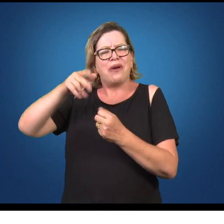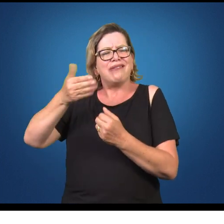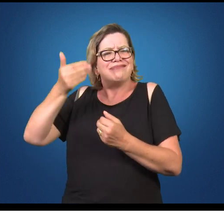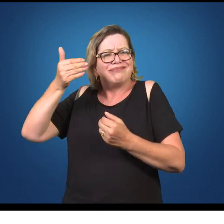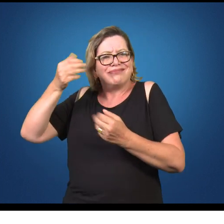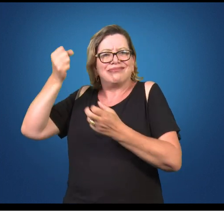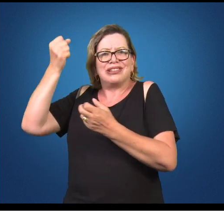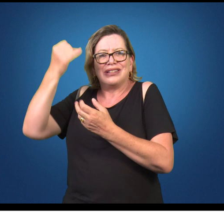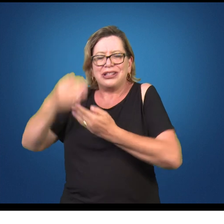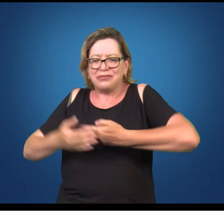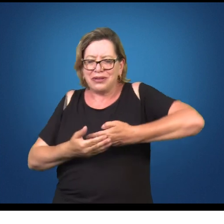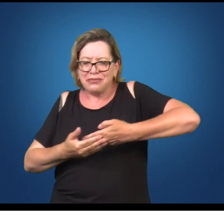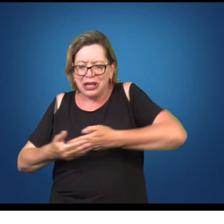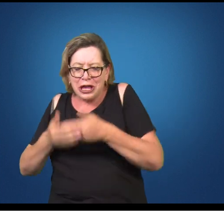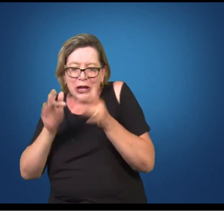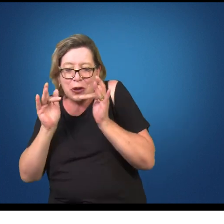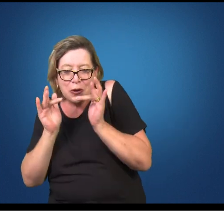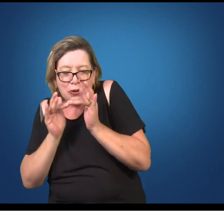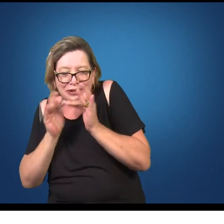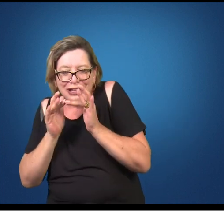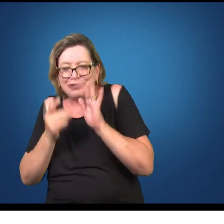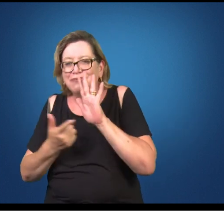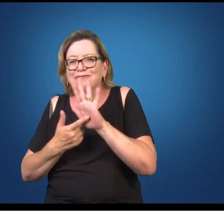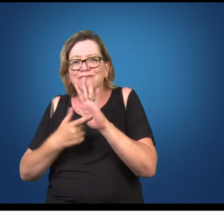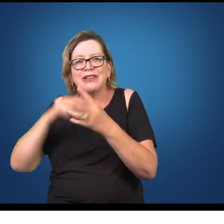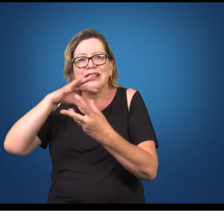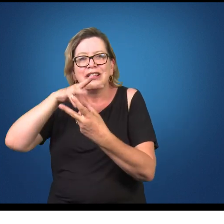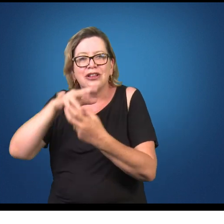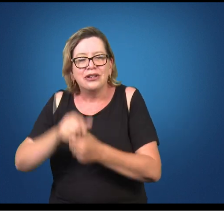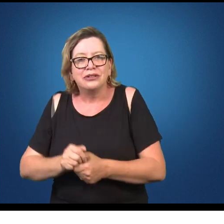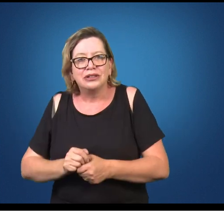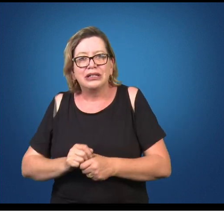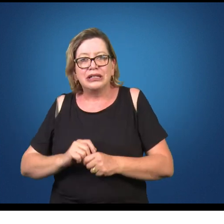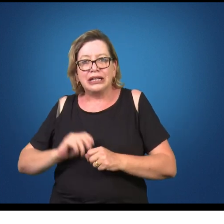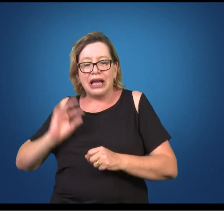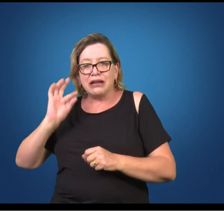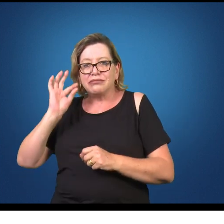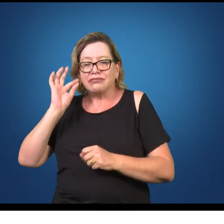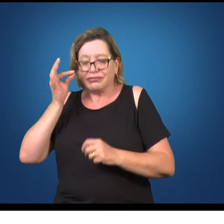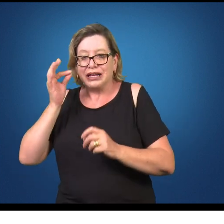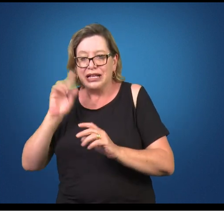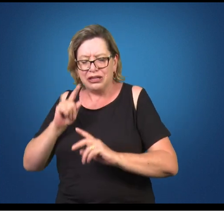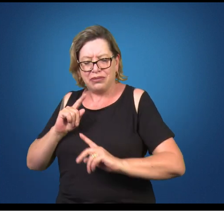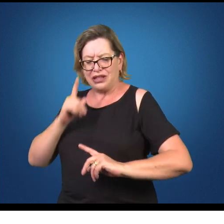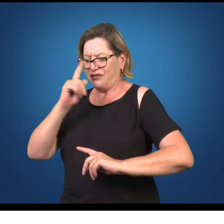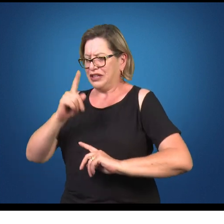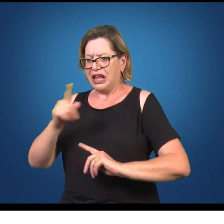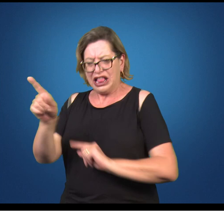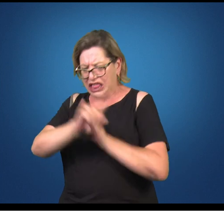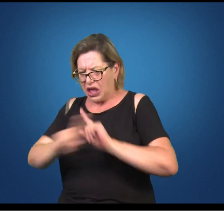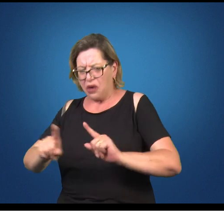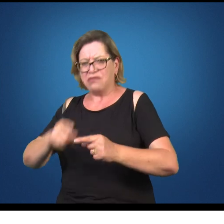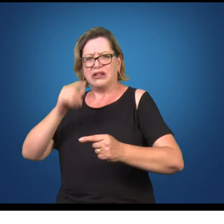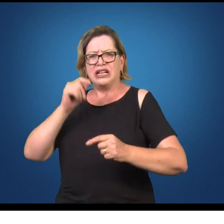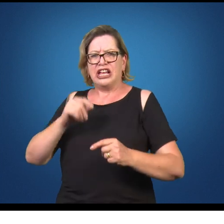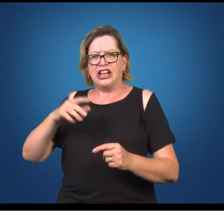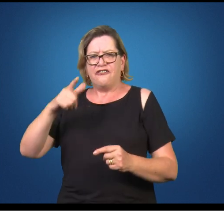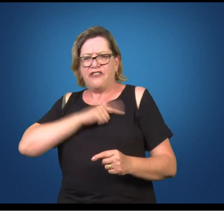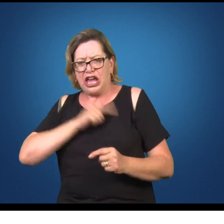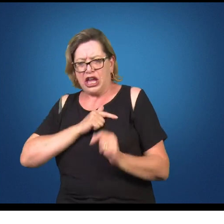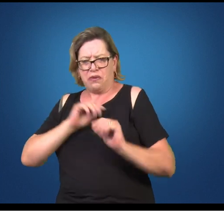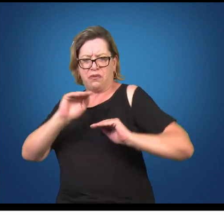Então, você está lá em contato com o bebê, explorando e tal, e, de repente, não faz isso, não se movimenta assim, isso daí é